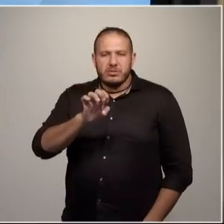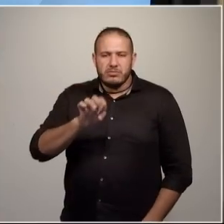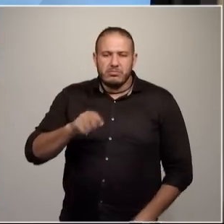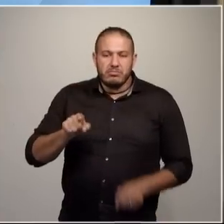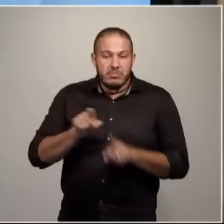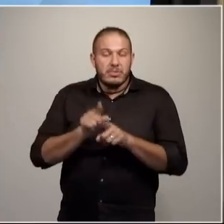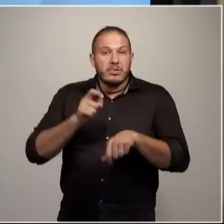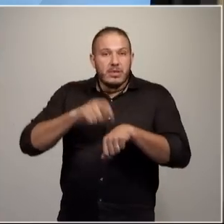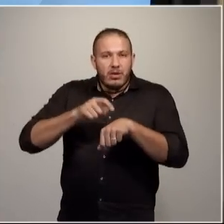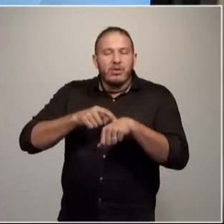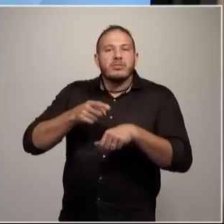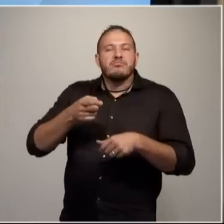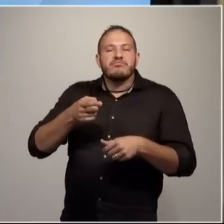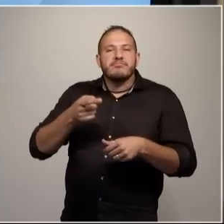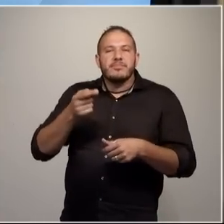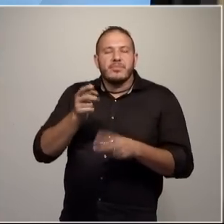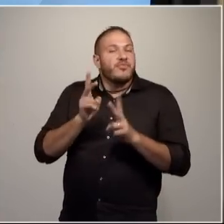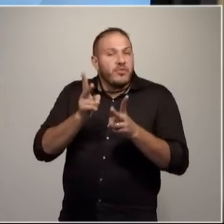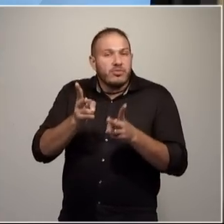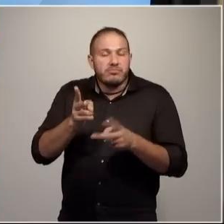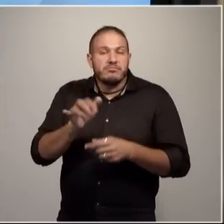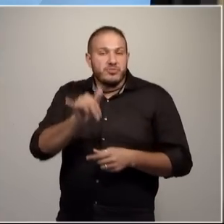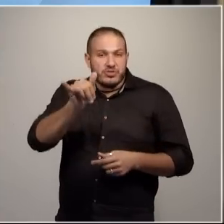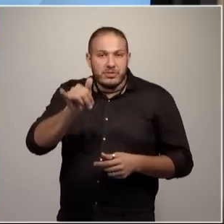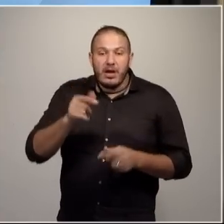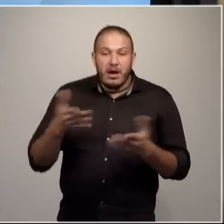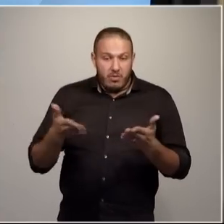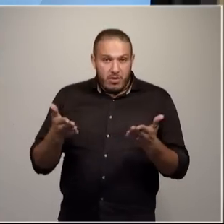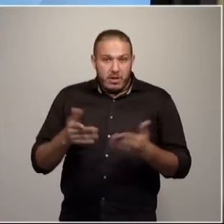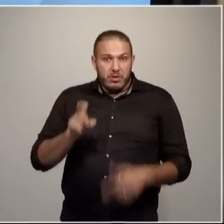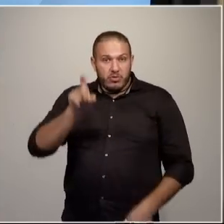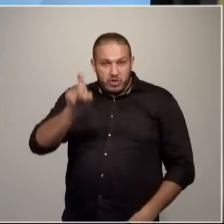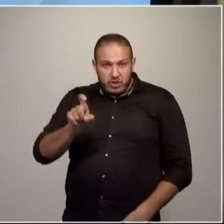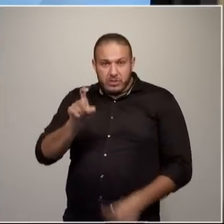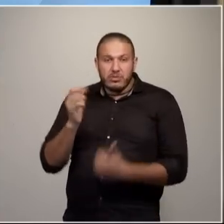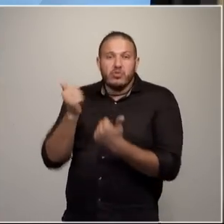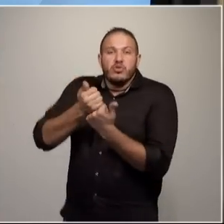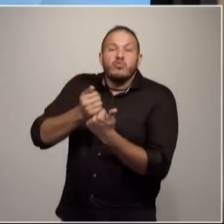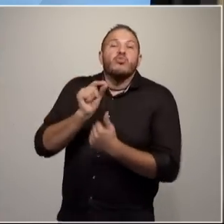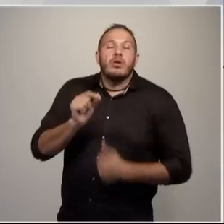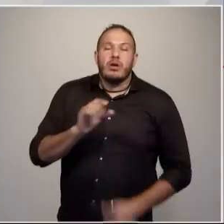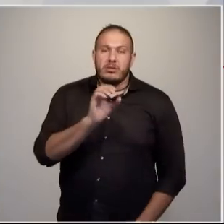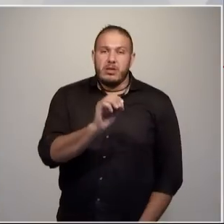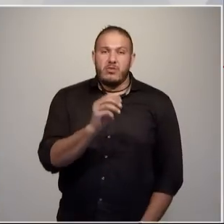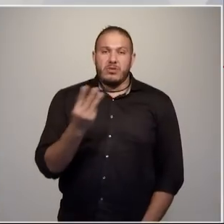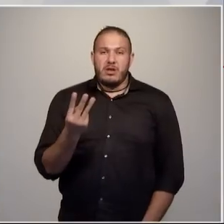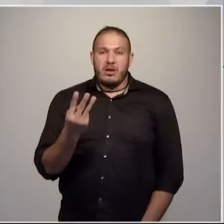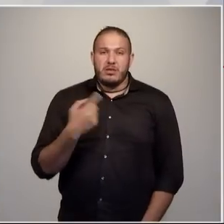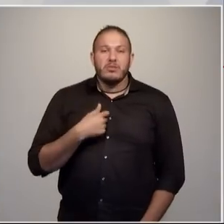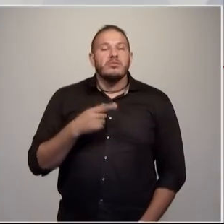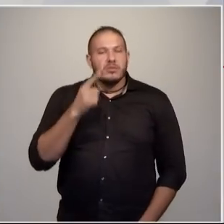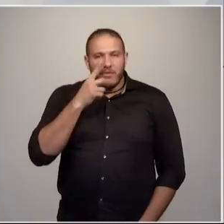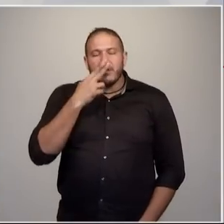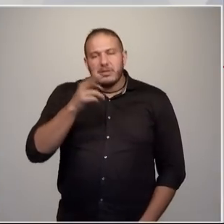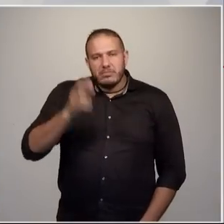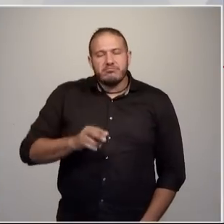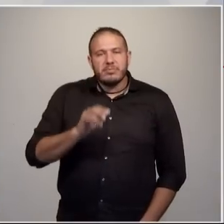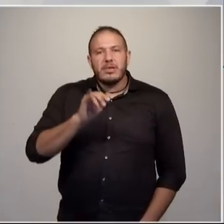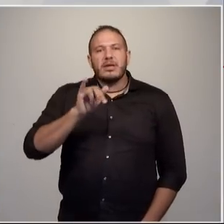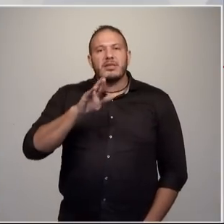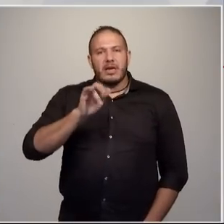ficou constante vezes x. Aí o x eu substituo por 0 e 3. Isso fica a integral de 0 a